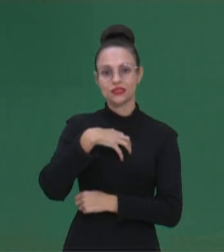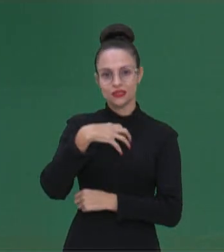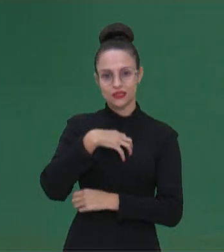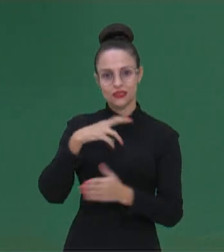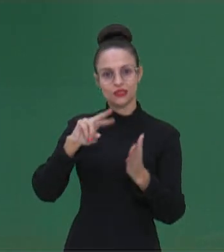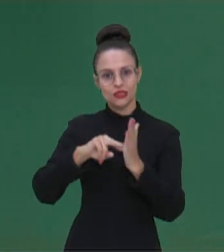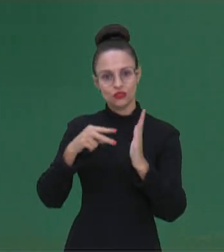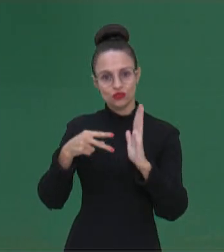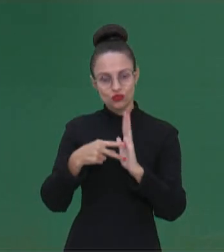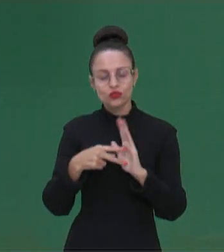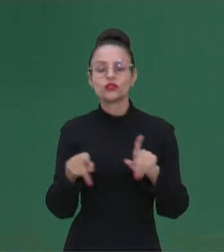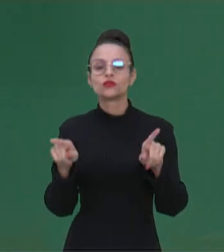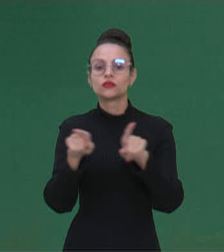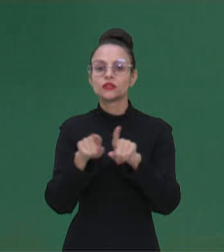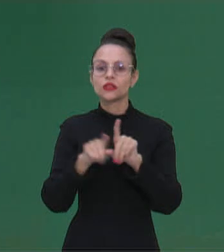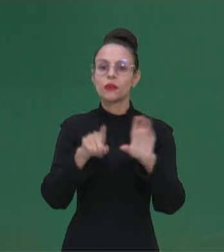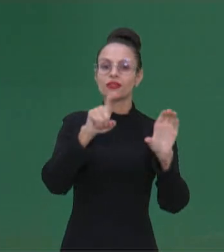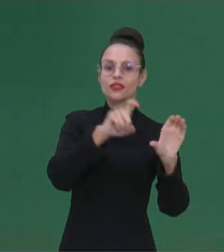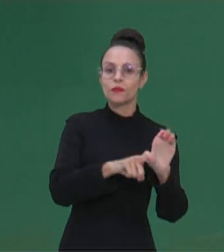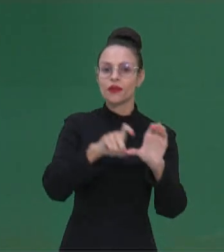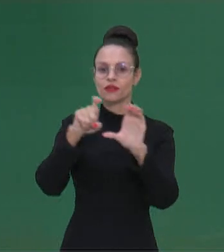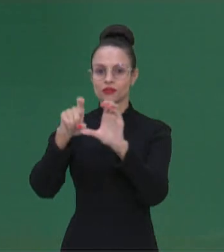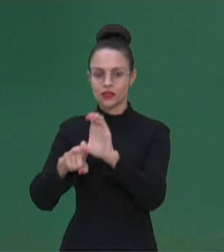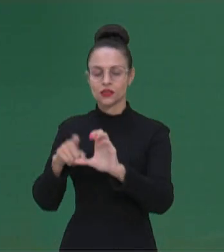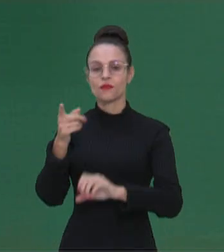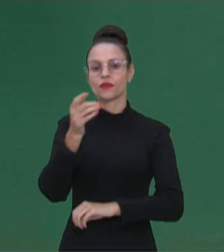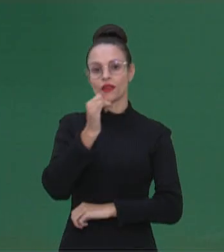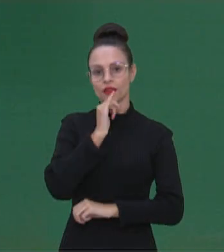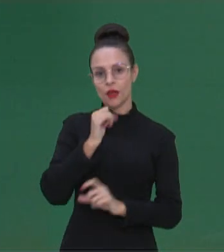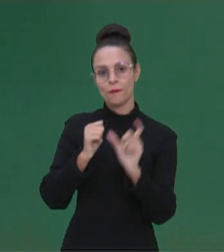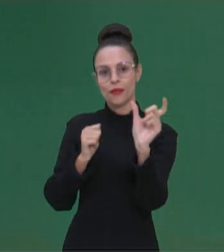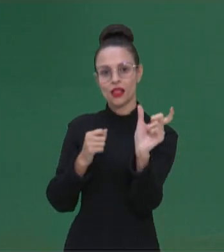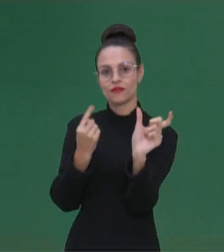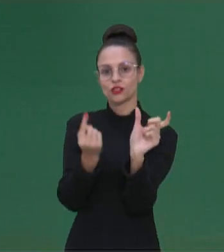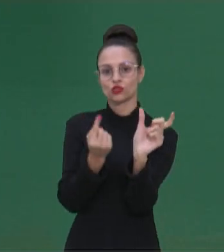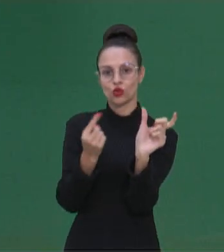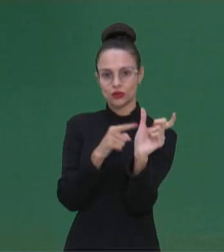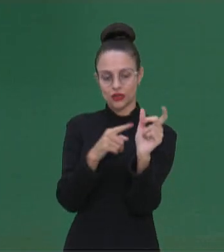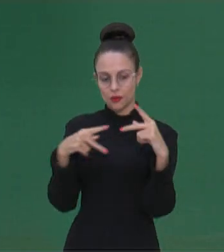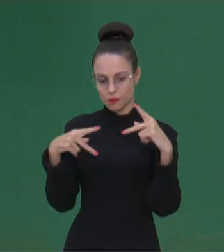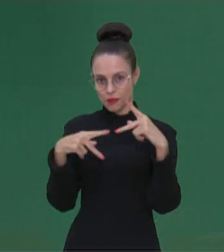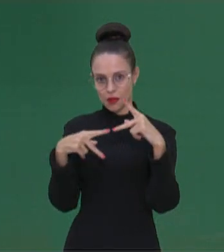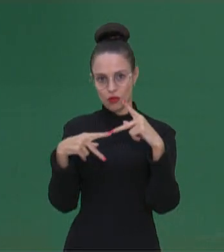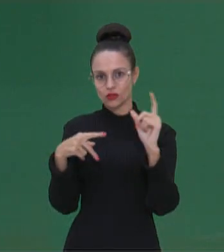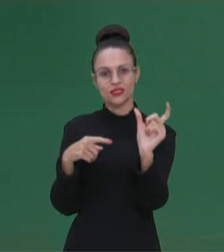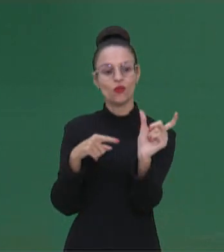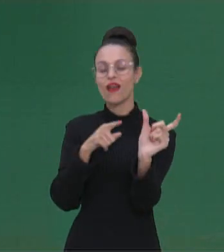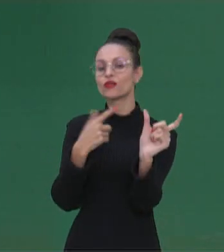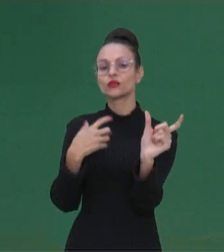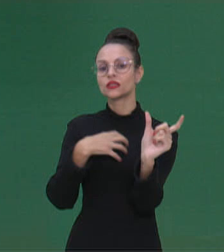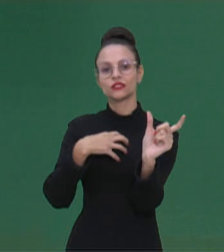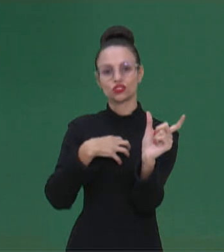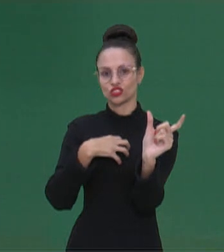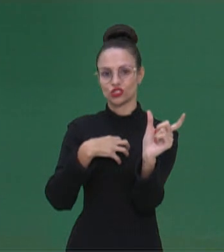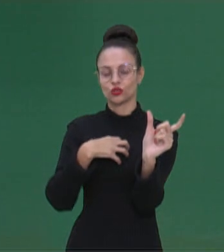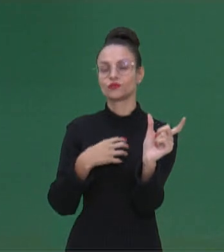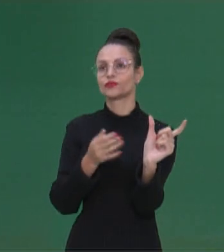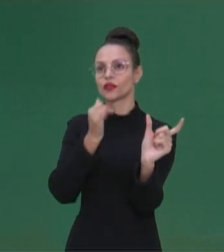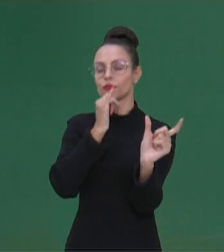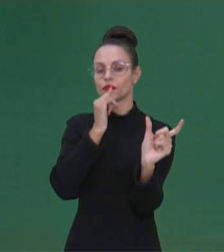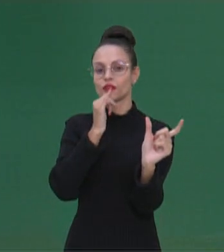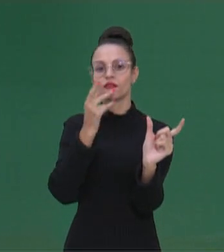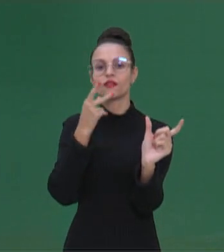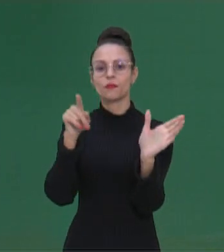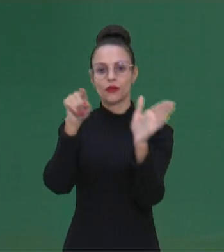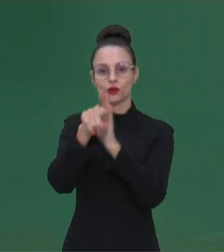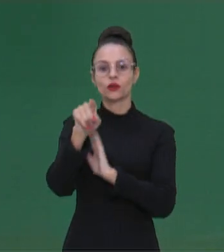e dependência, né? Então, por exemplo, uma palavra sozinha, uma preposição sozinha, ela não tem sentido. Se eu falar assim para vocês,